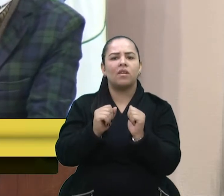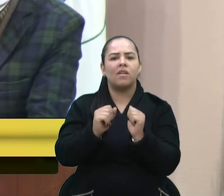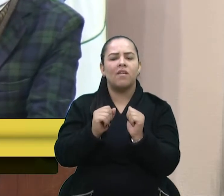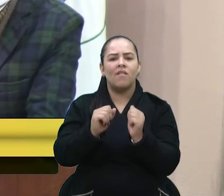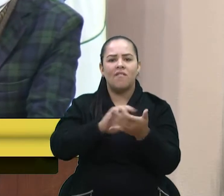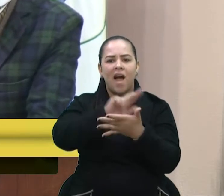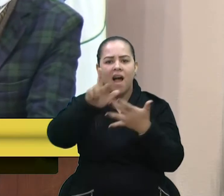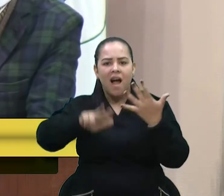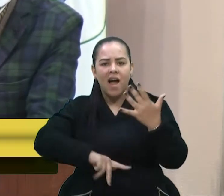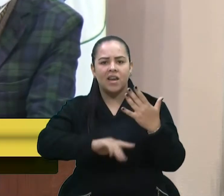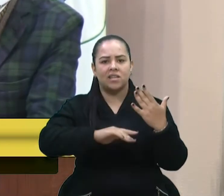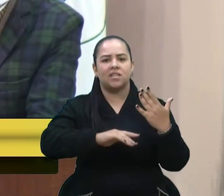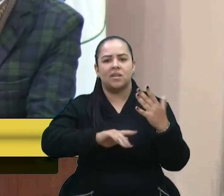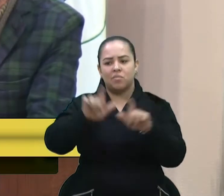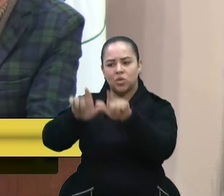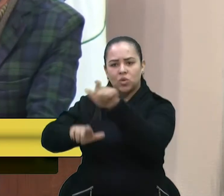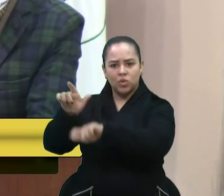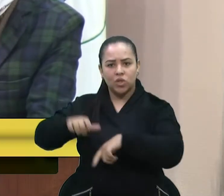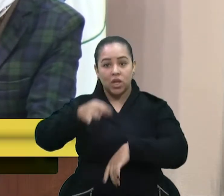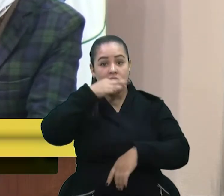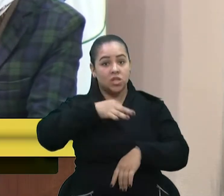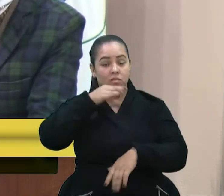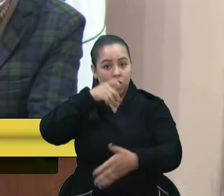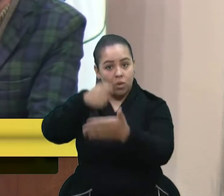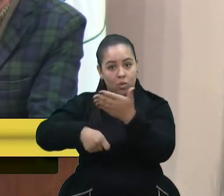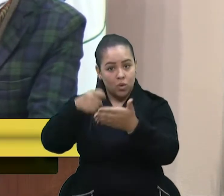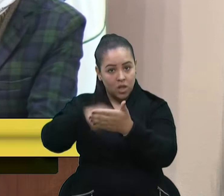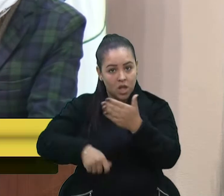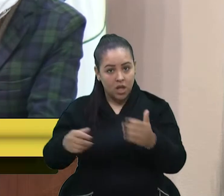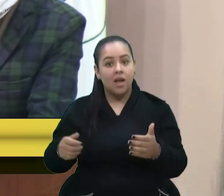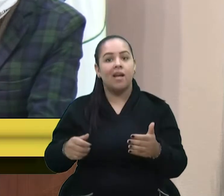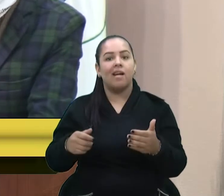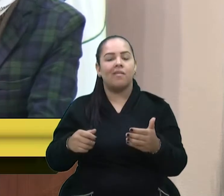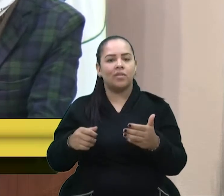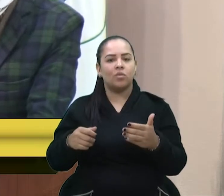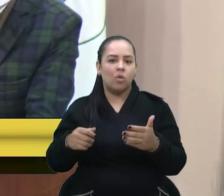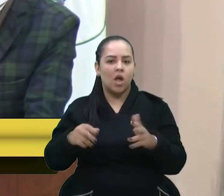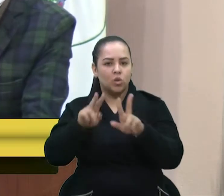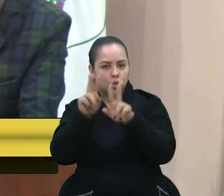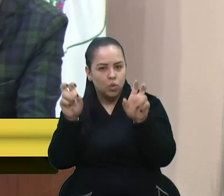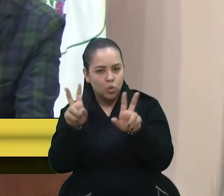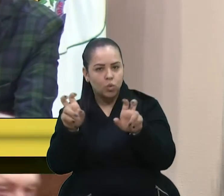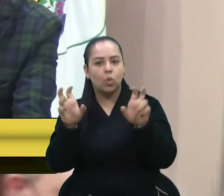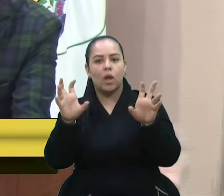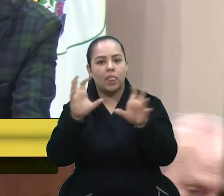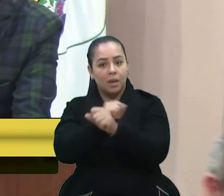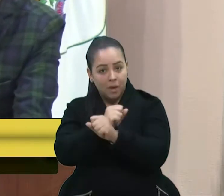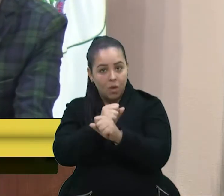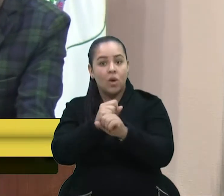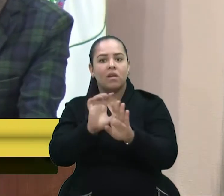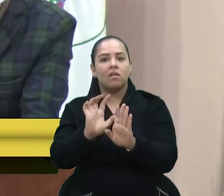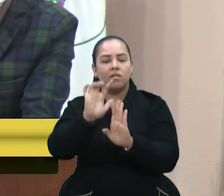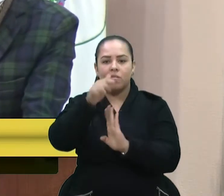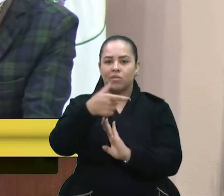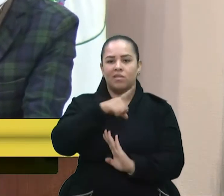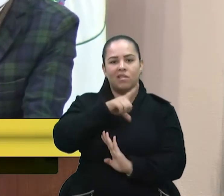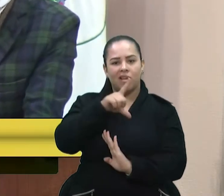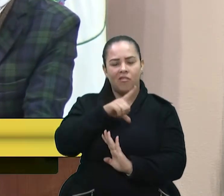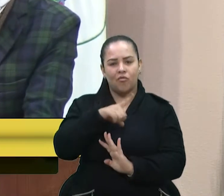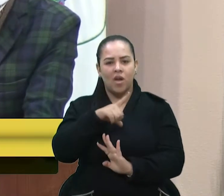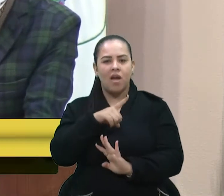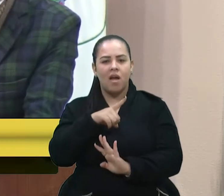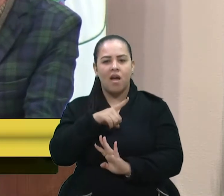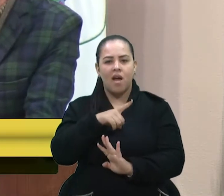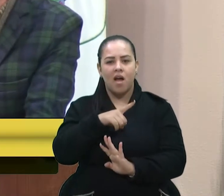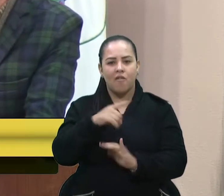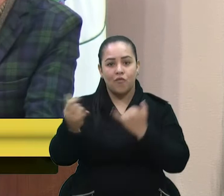a lutar pela causa animal e vou cumprir minha promessa. E para isso, após receber as informações e analisá-las,